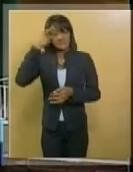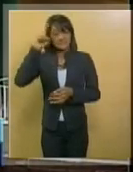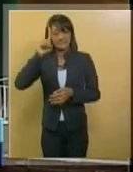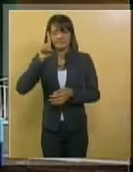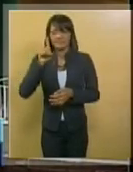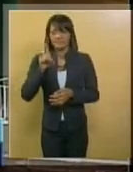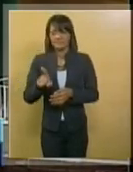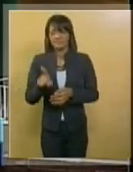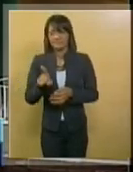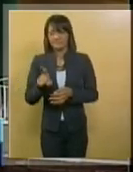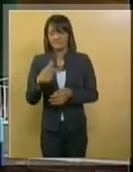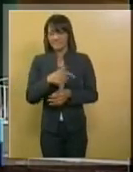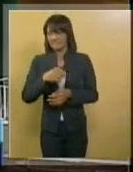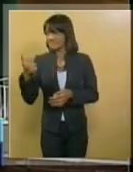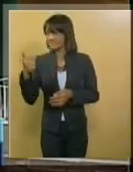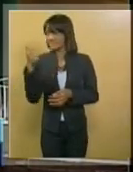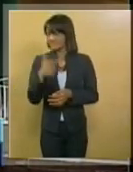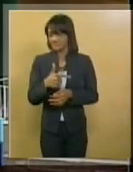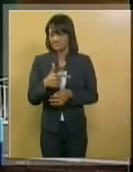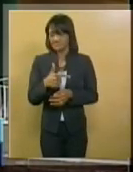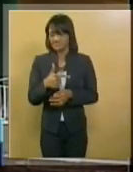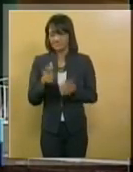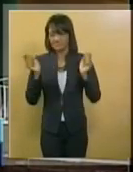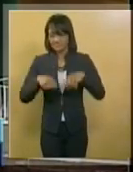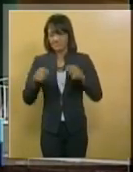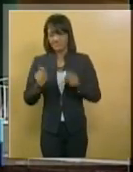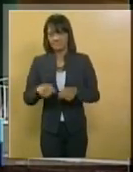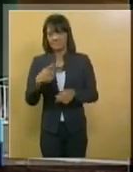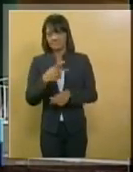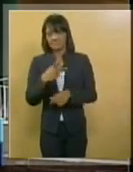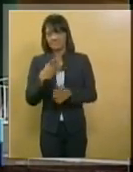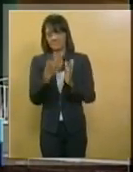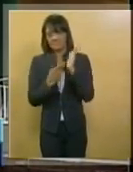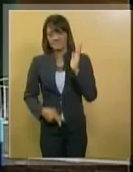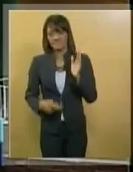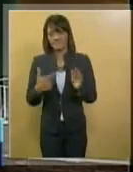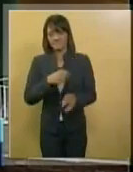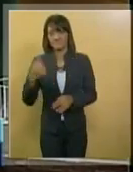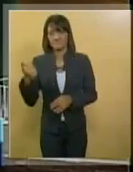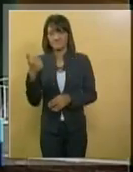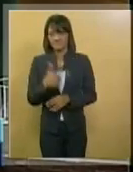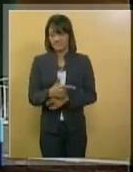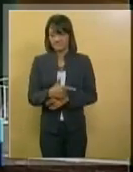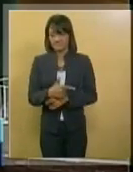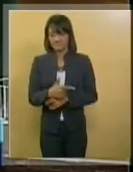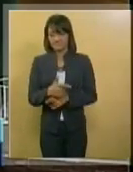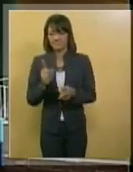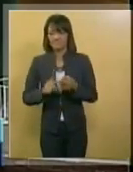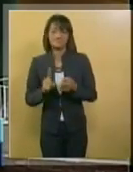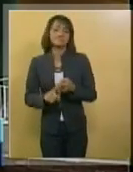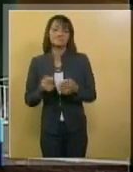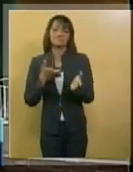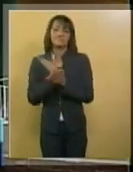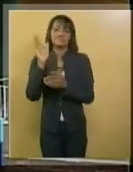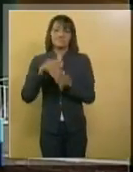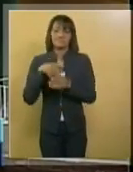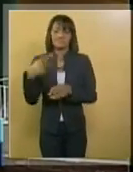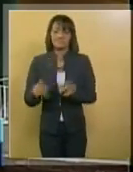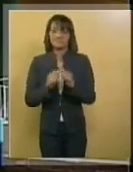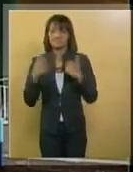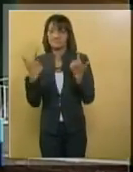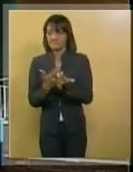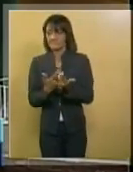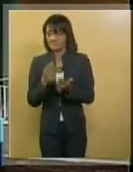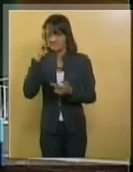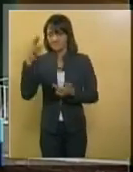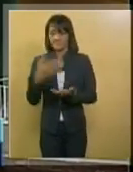legislatura de 2012, ela já me chamou e fez o PL 020 de 2012, que terminou morrendo e não foi votado e nem aprovado nessa casa. Então,